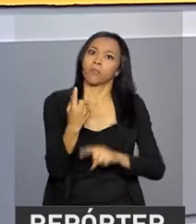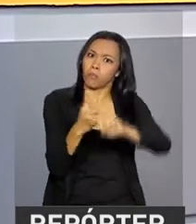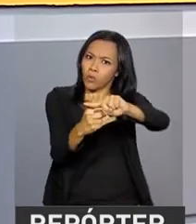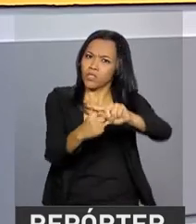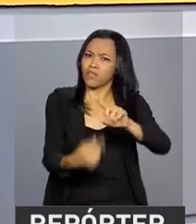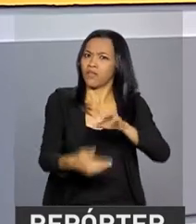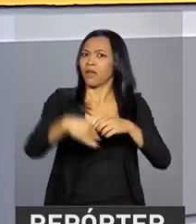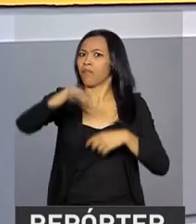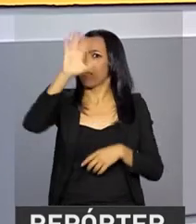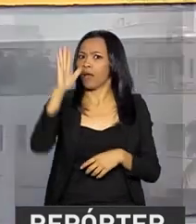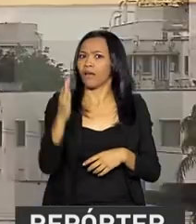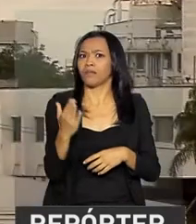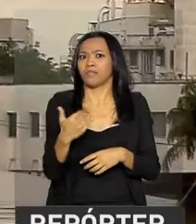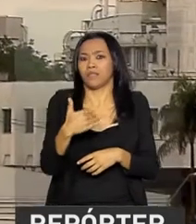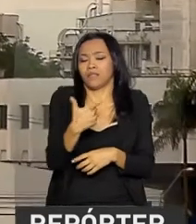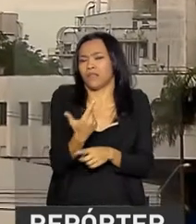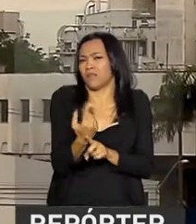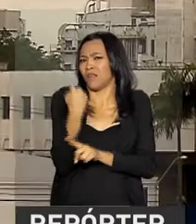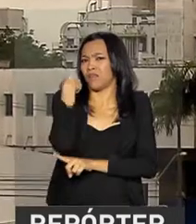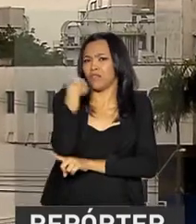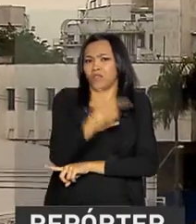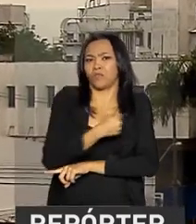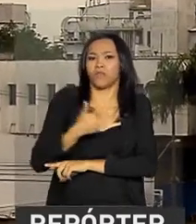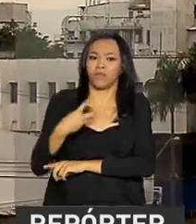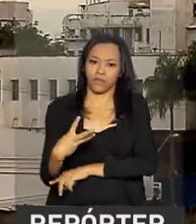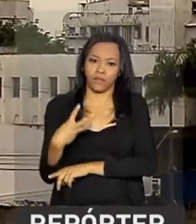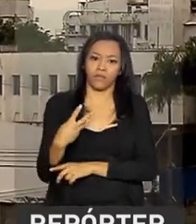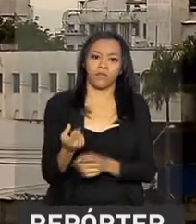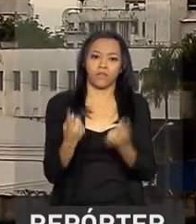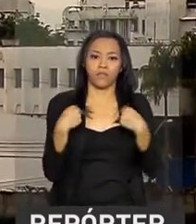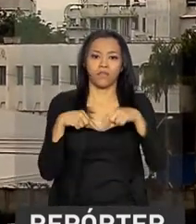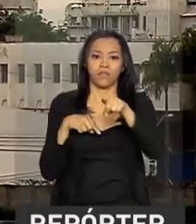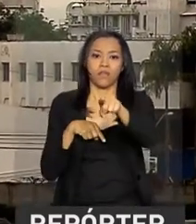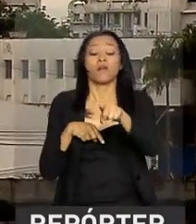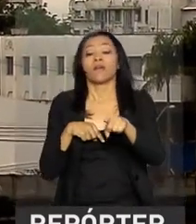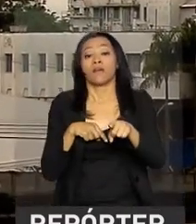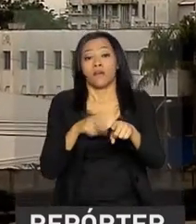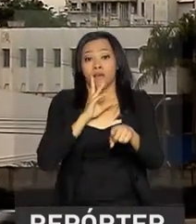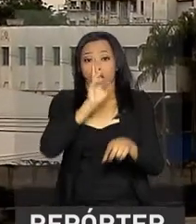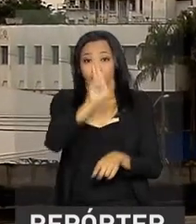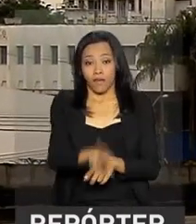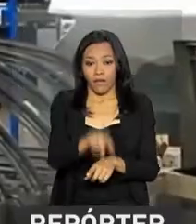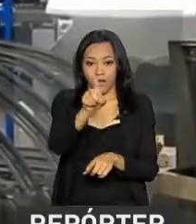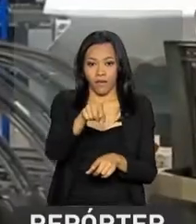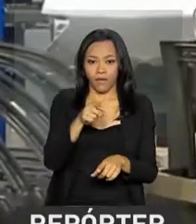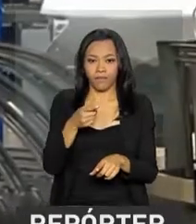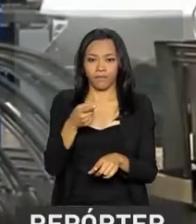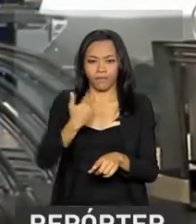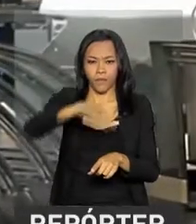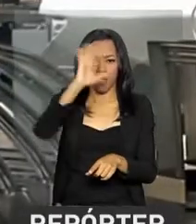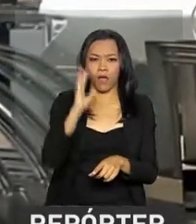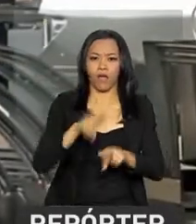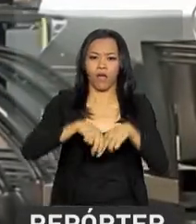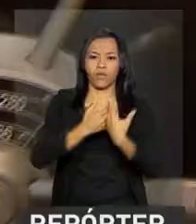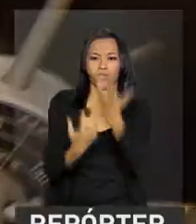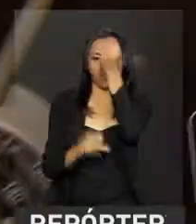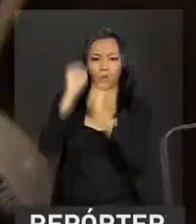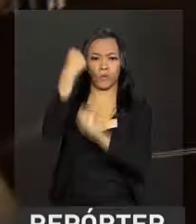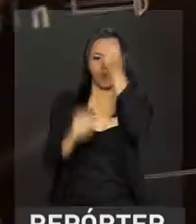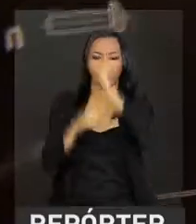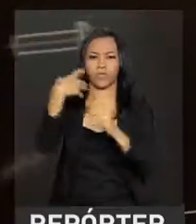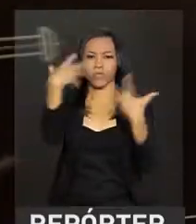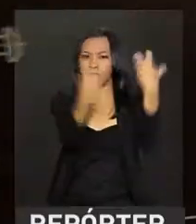2013 o resultado foi influenciado principalmente por uma maior fabricação de automotores